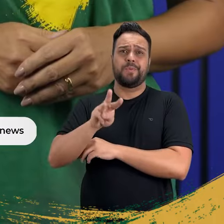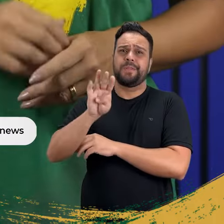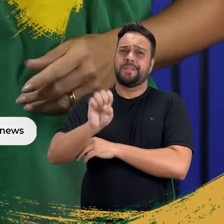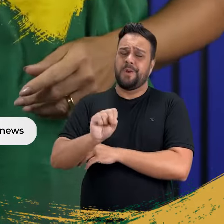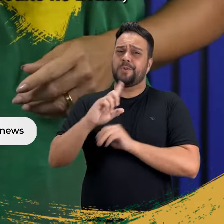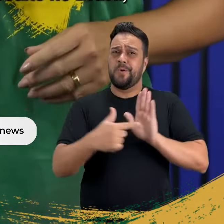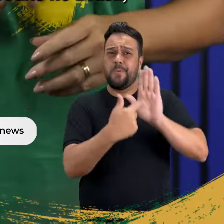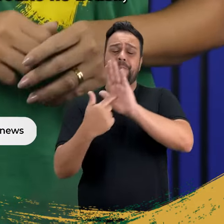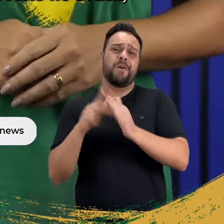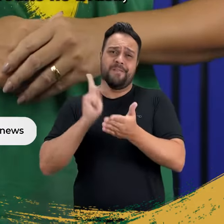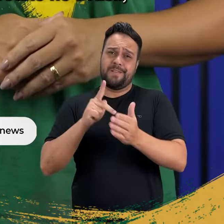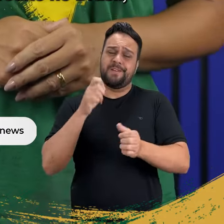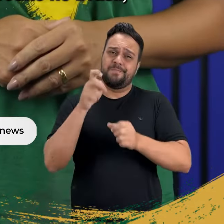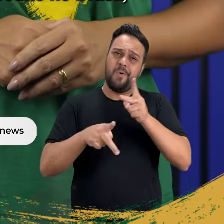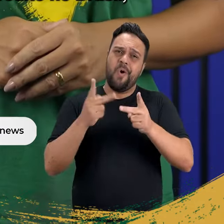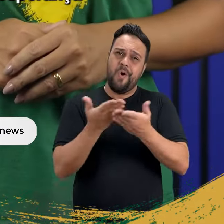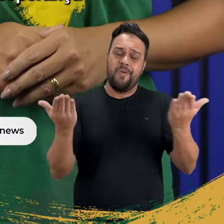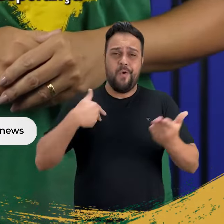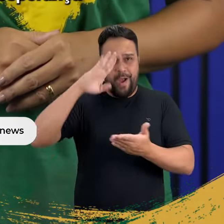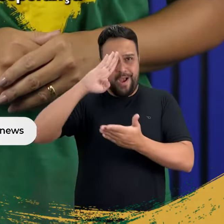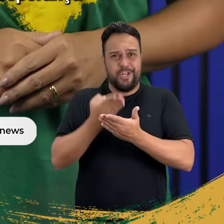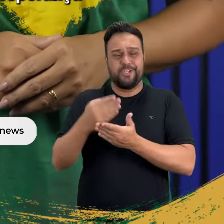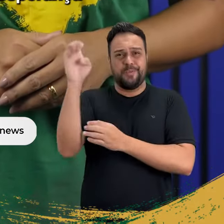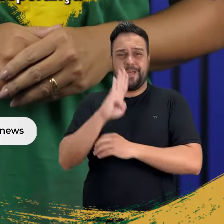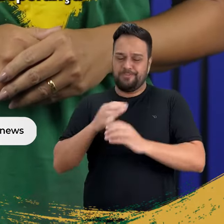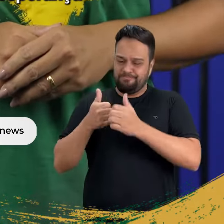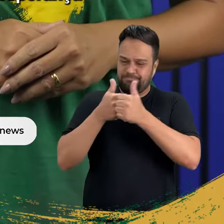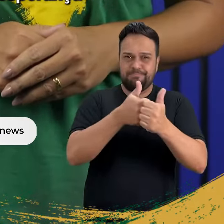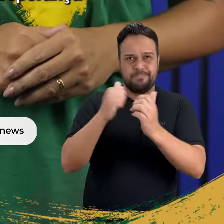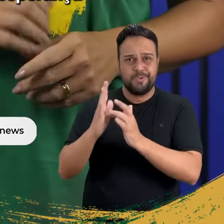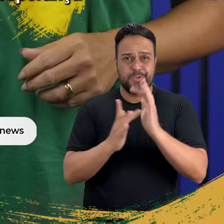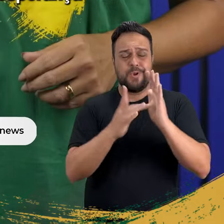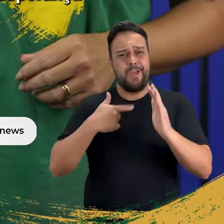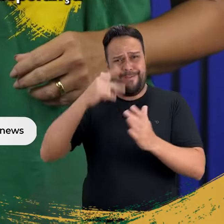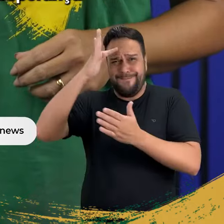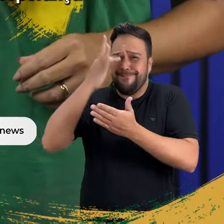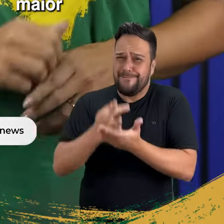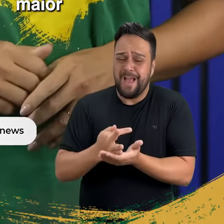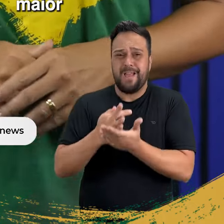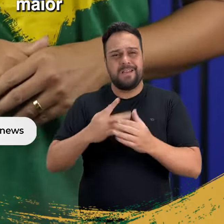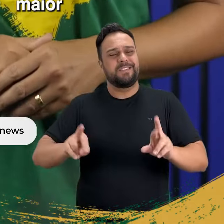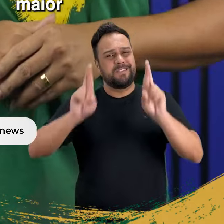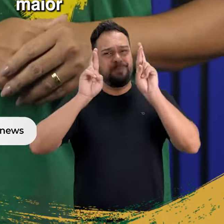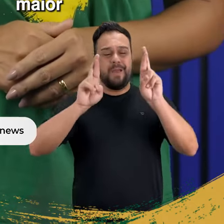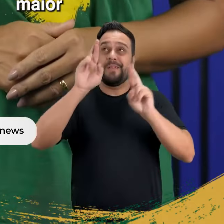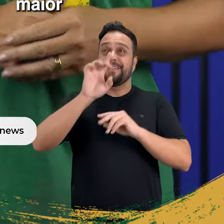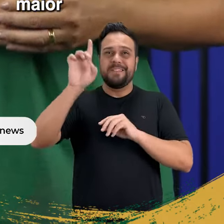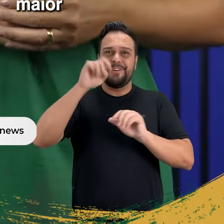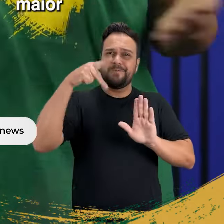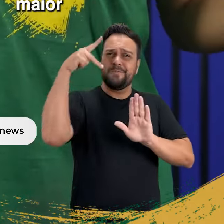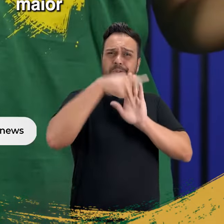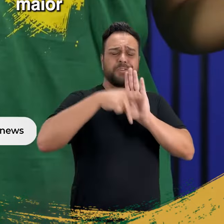povo eu acredito no Brasil como Cristã eu tenho fé e esperança que Deus tem um